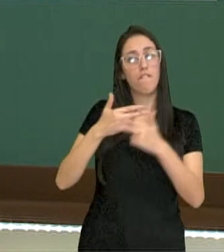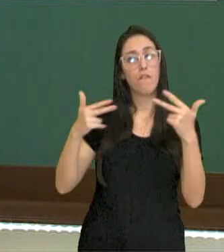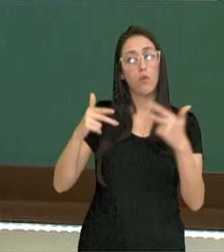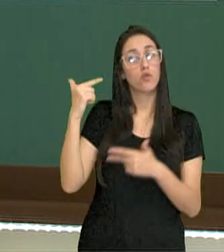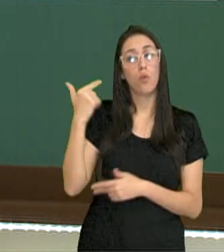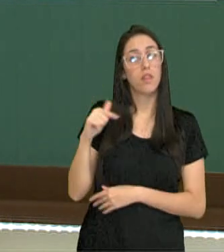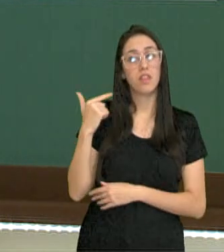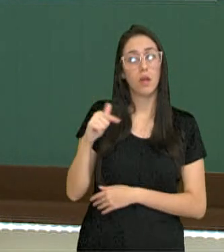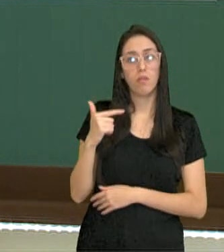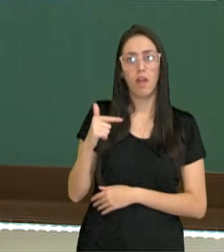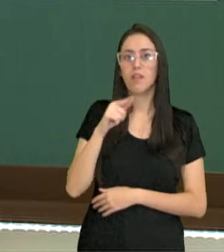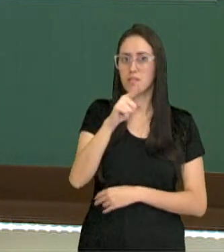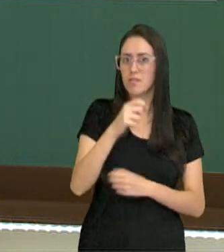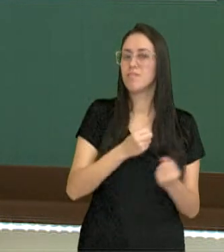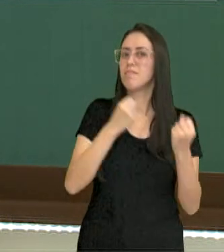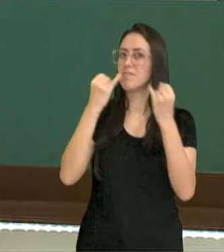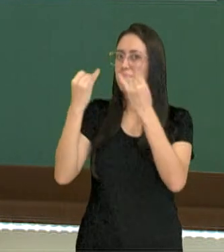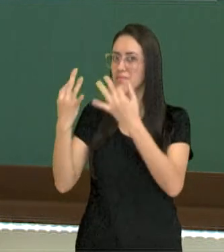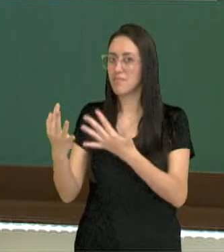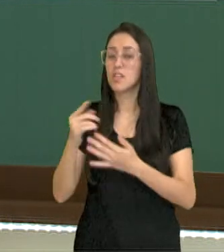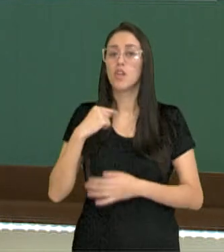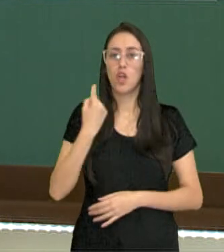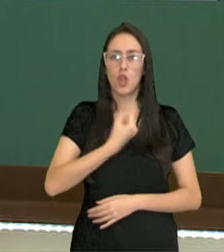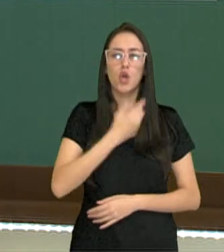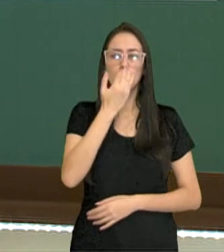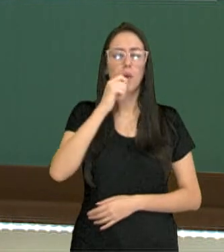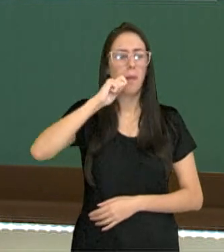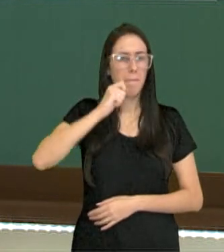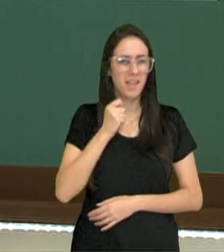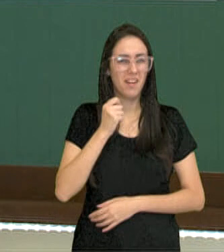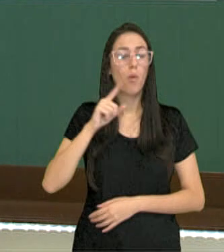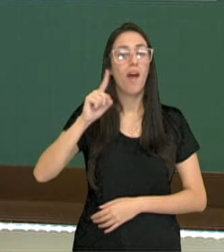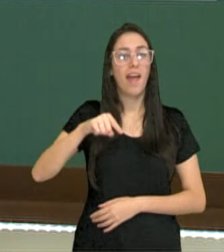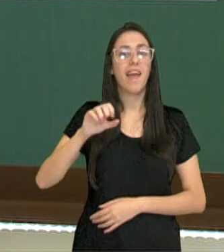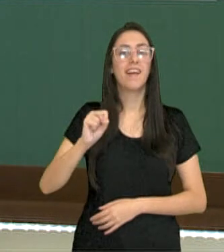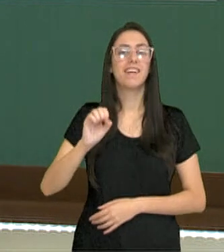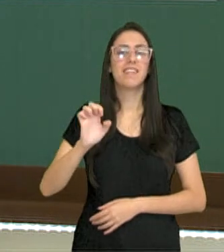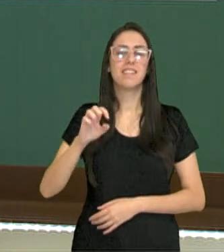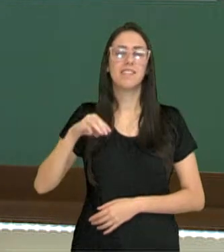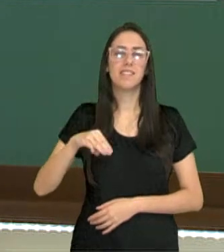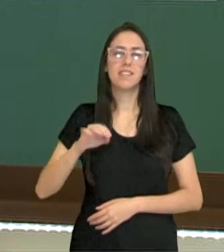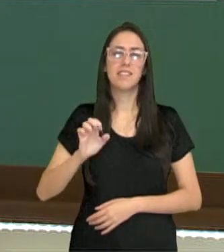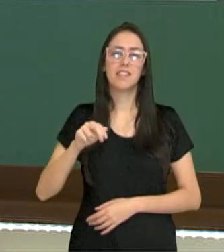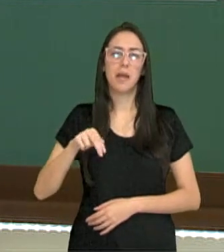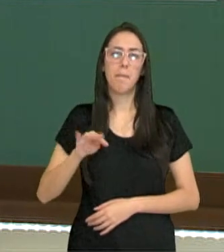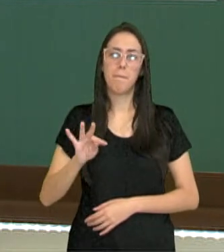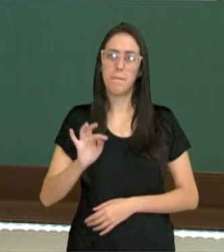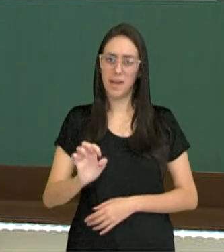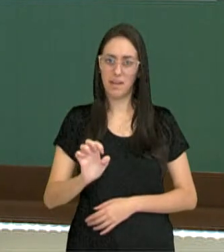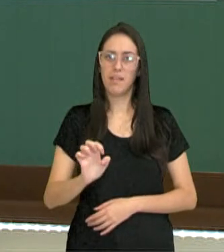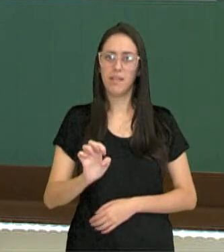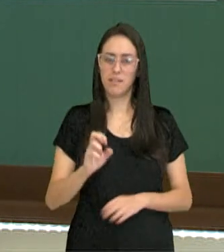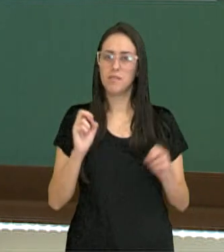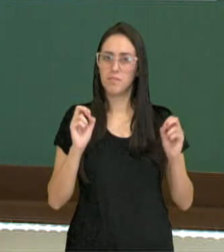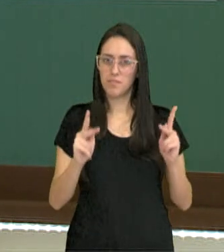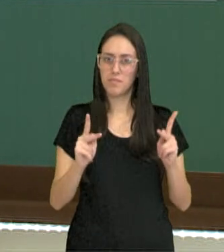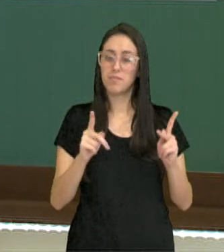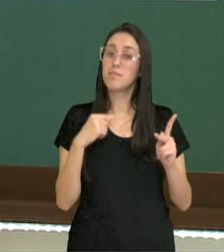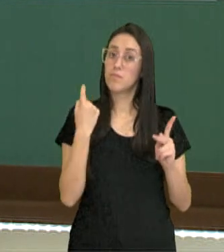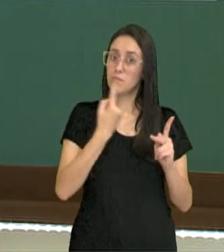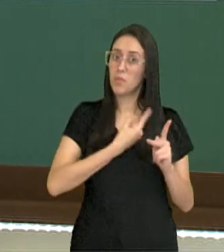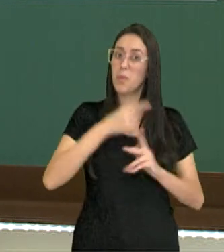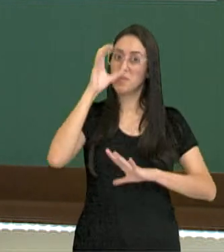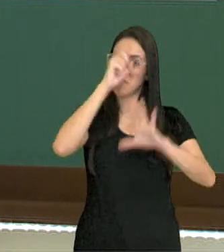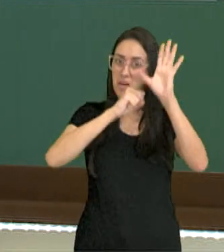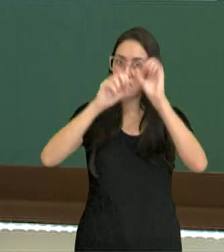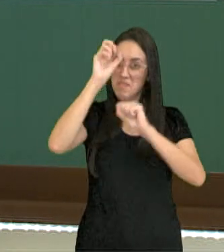que nós comemos é a semente. Olha que legal! Conte isso para sua família. Quanta coisa legal nós aprendemos